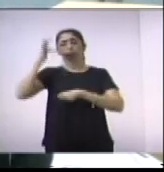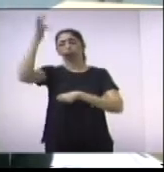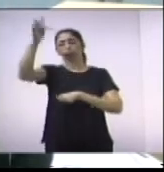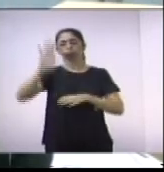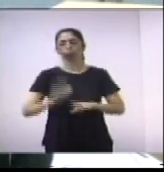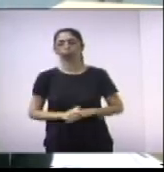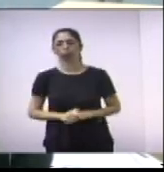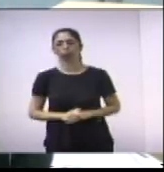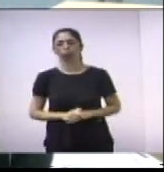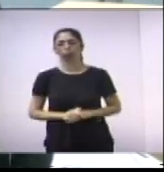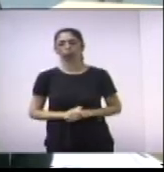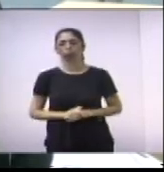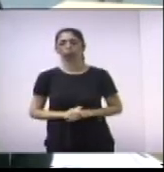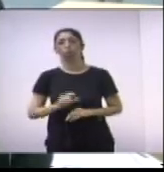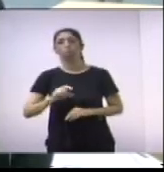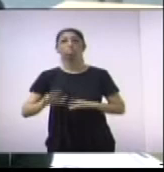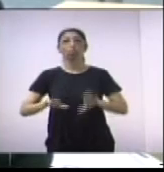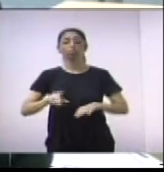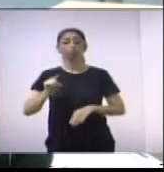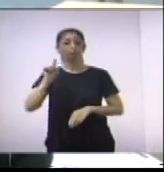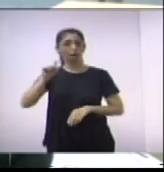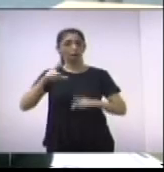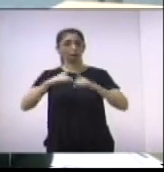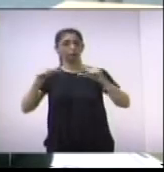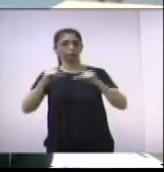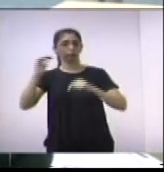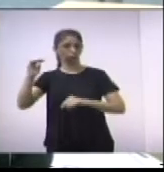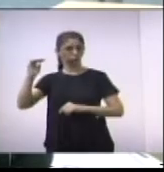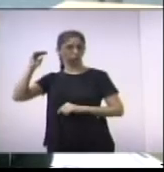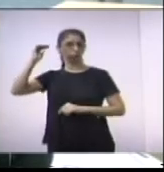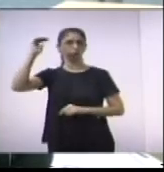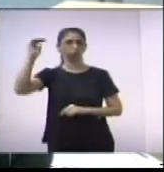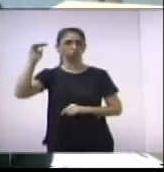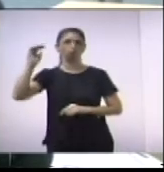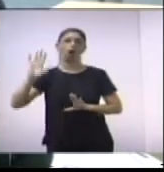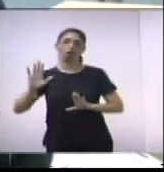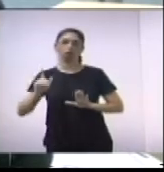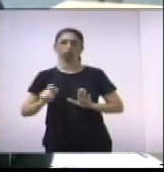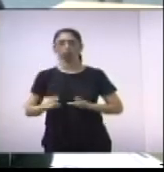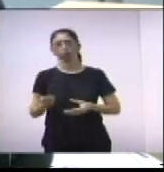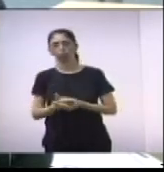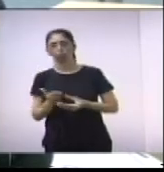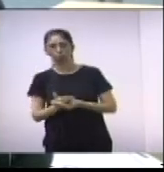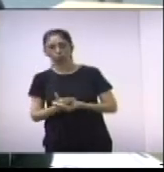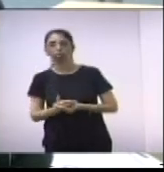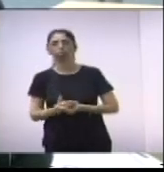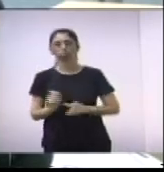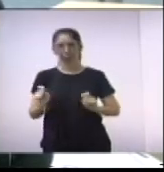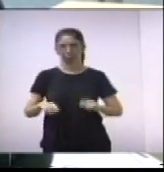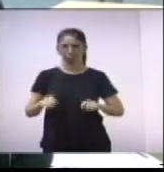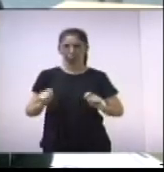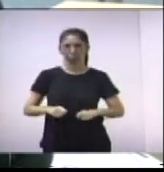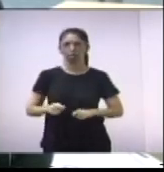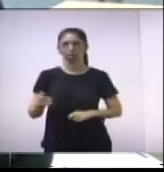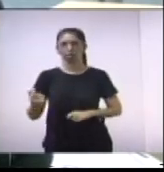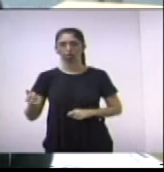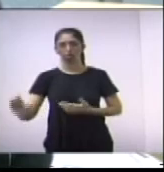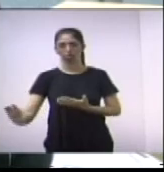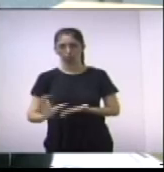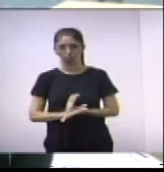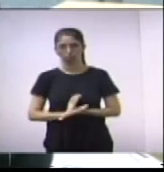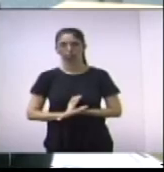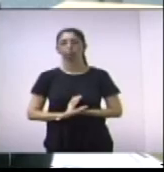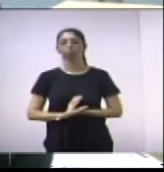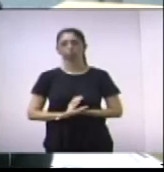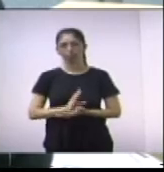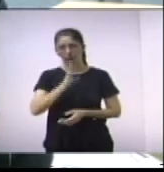tribunal, instância superior, se manifestar e dizer, não, houve. Esse dinheiro foi para o bolso e esse dinheiro da condenação